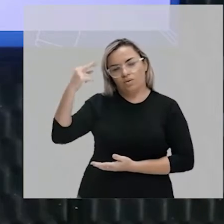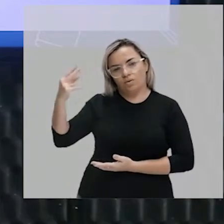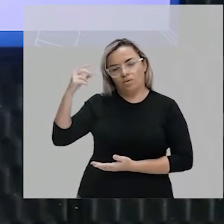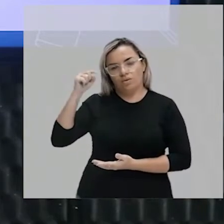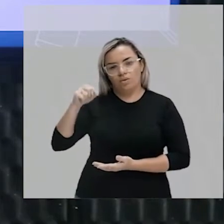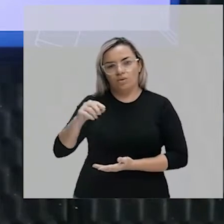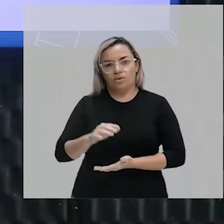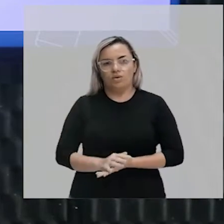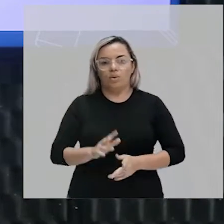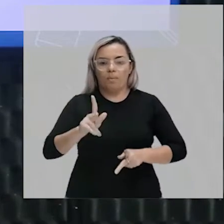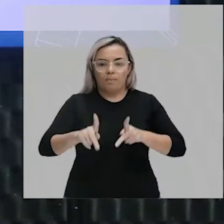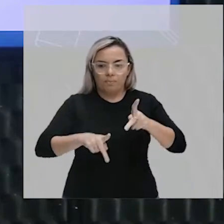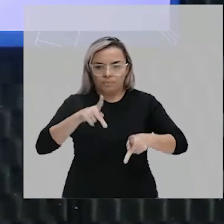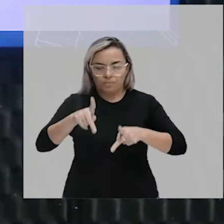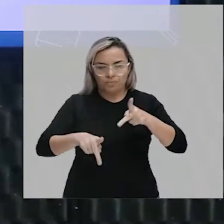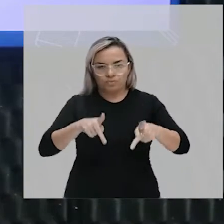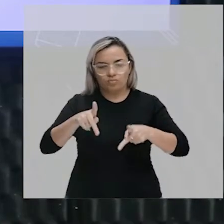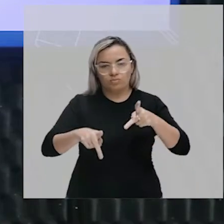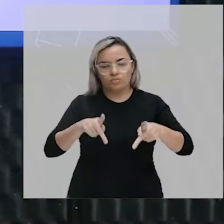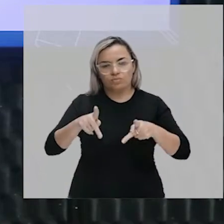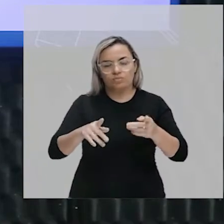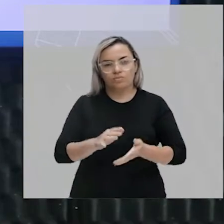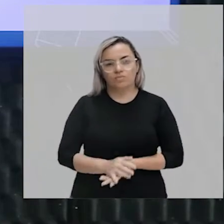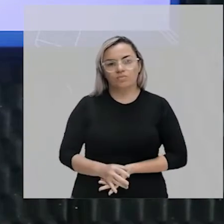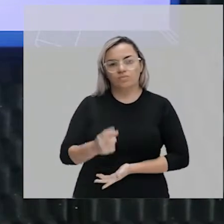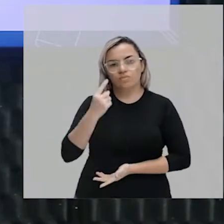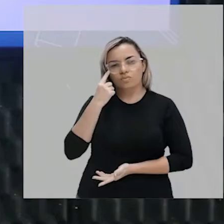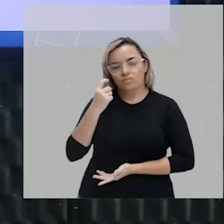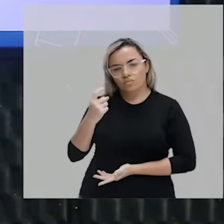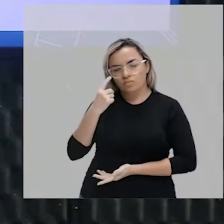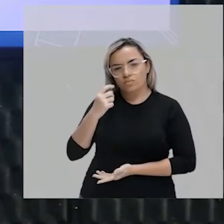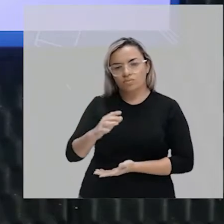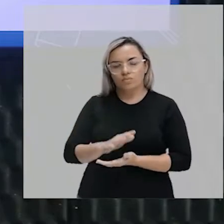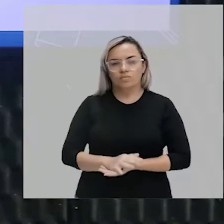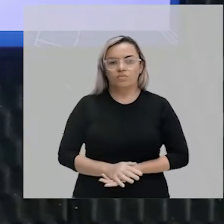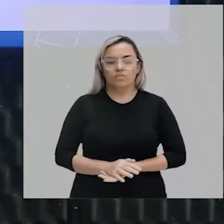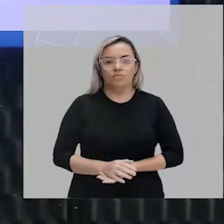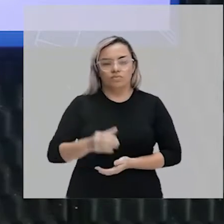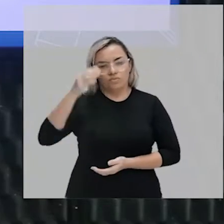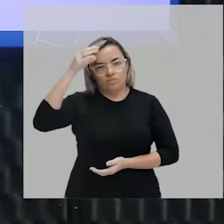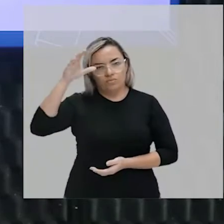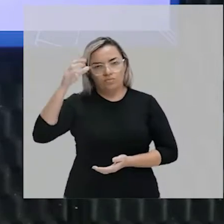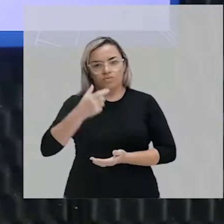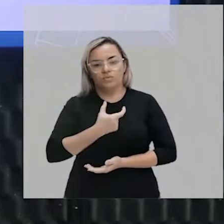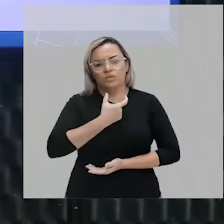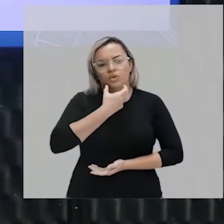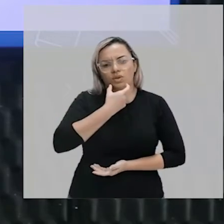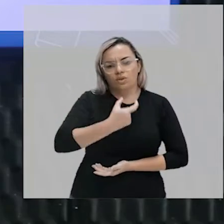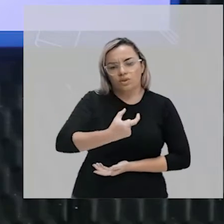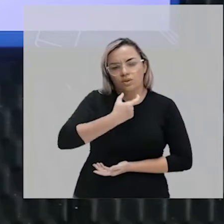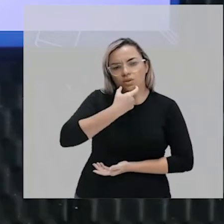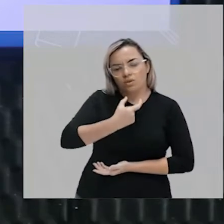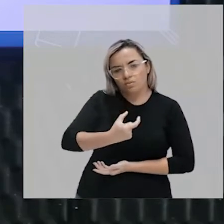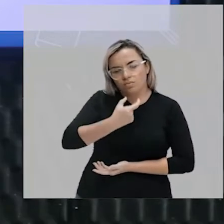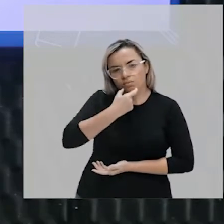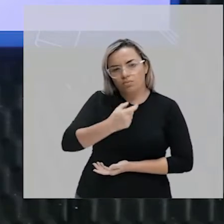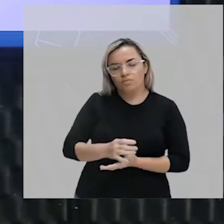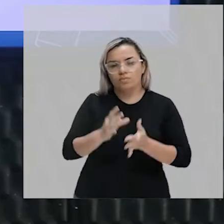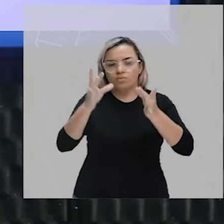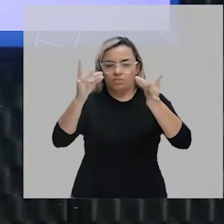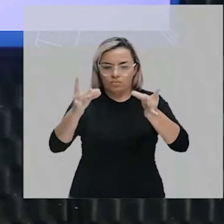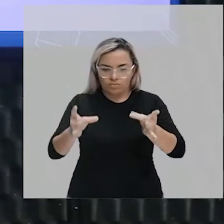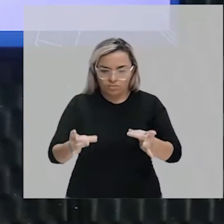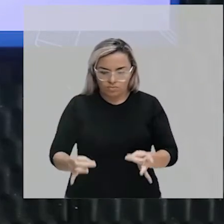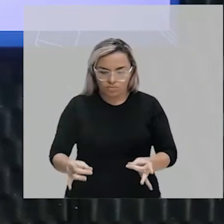formada pelo seu povo tá então é interessante quando a gente fala de Cultura de Vitória que a gente tá falando de tudo isso dessas partes qualidade